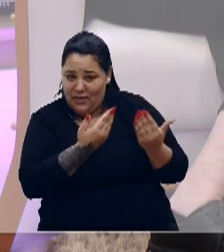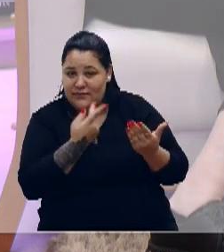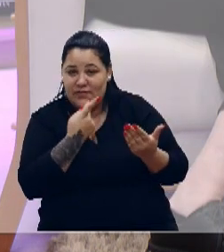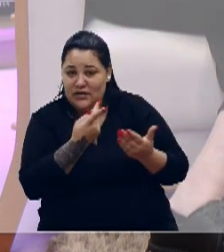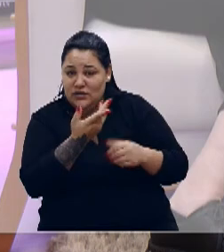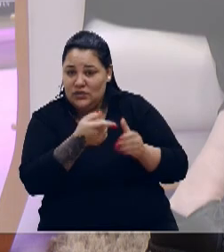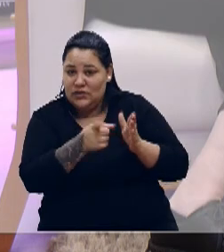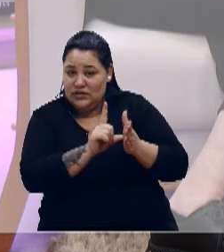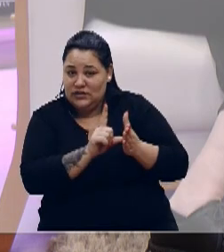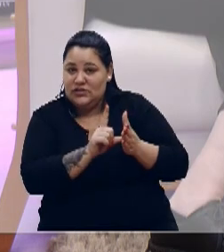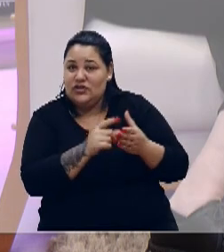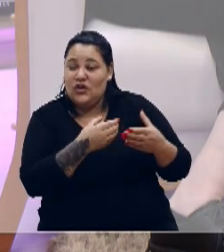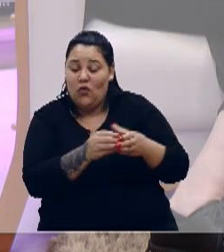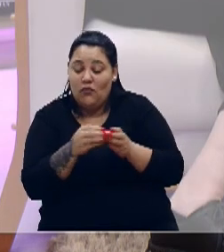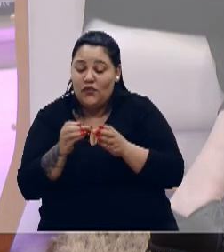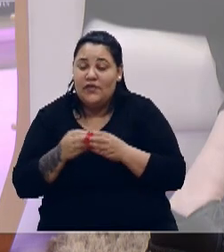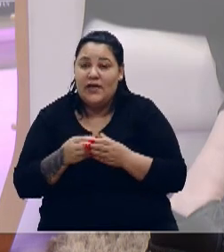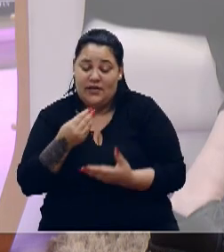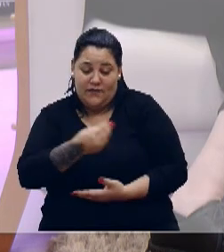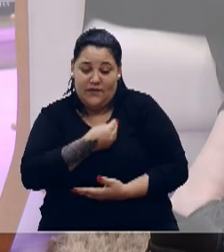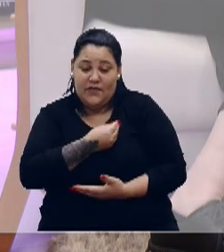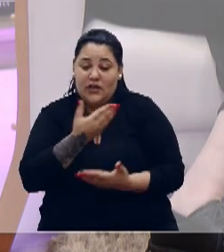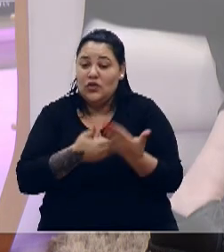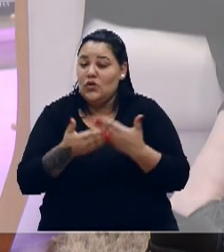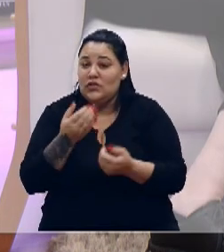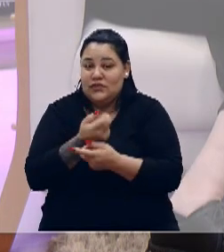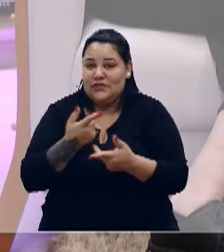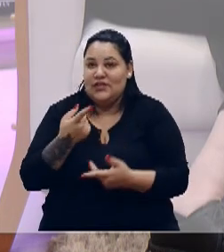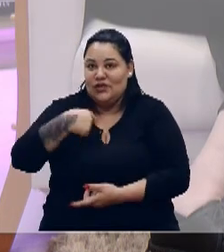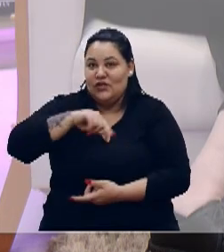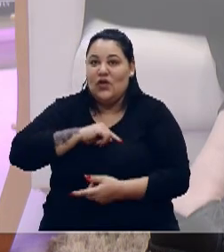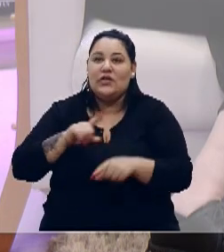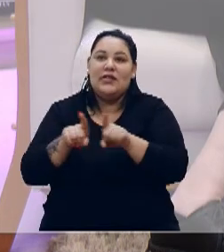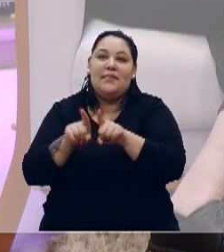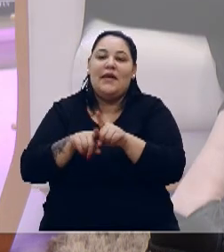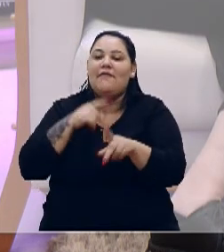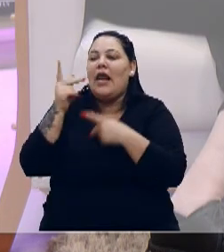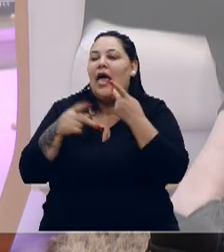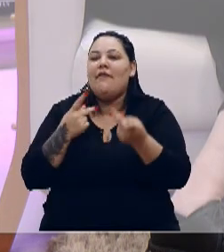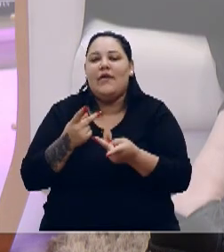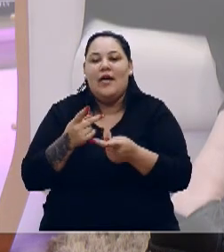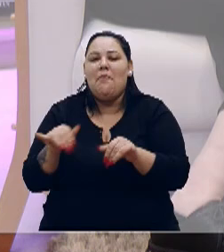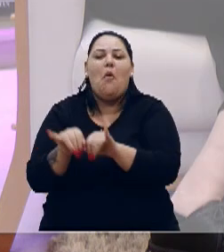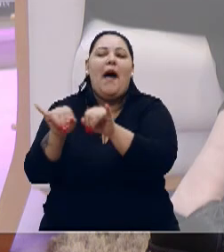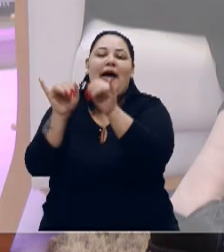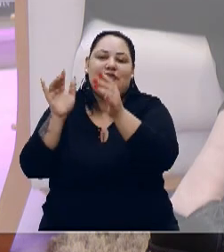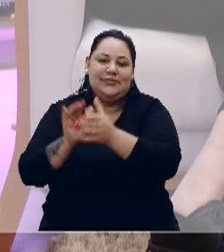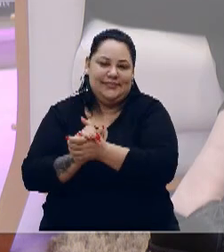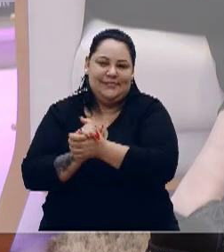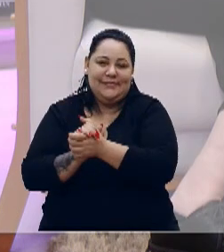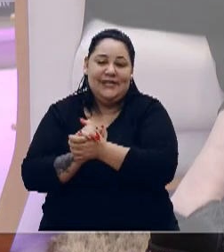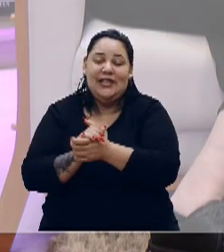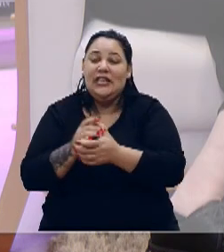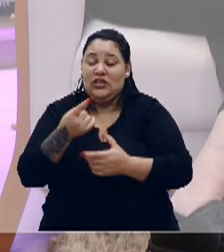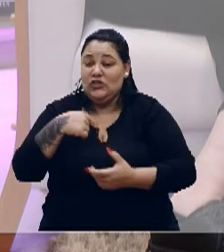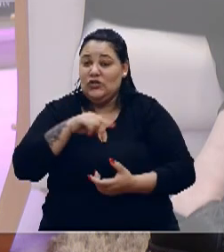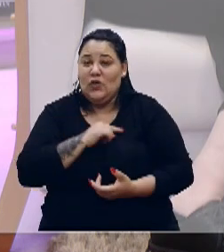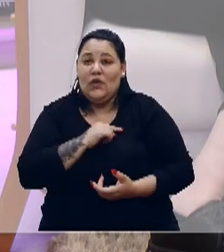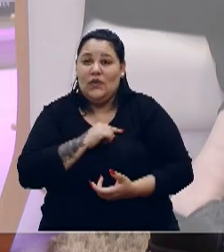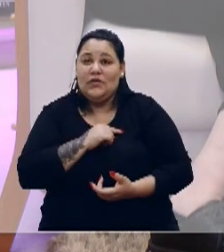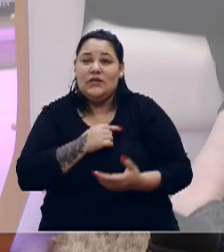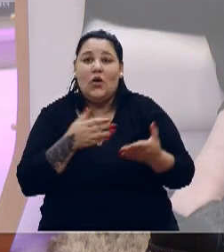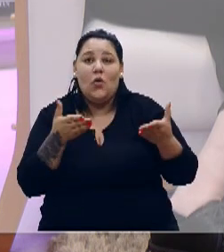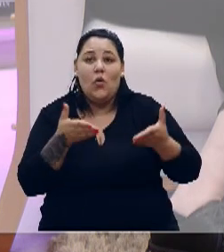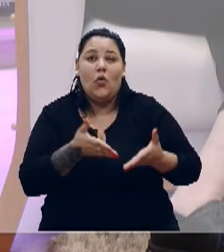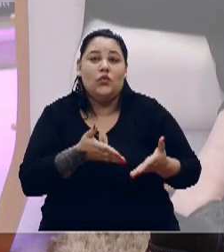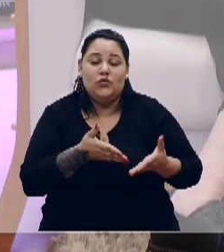antes de vivenciar tudo isso, nós também falávamos besteira, porque a gente se desconforta, nós não ficamos desconfortáveis, né?